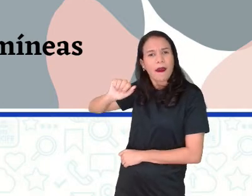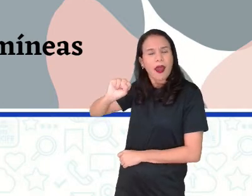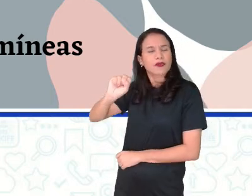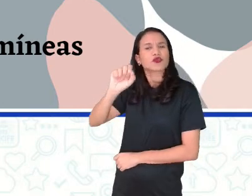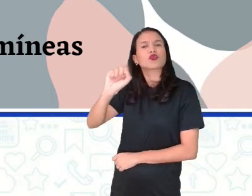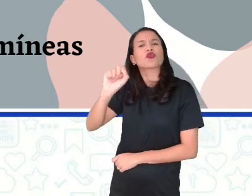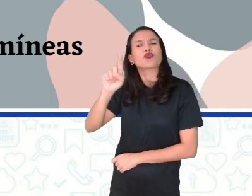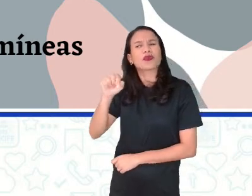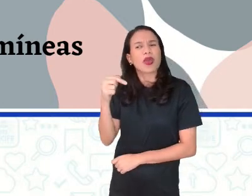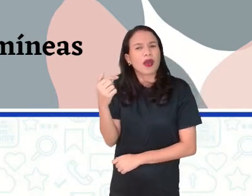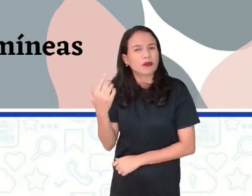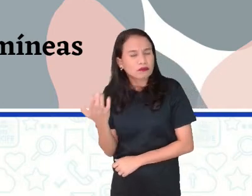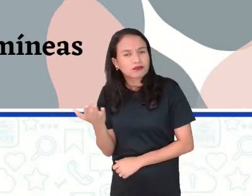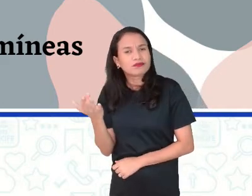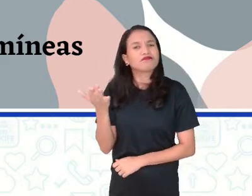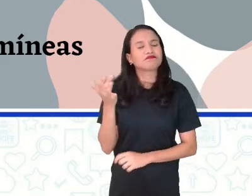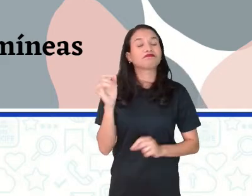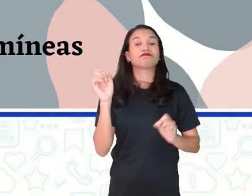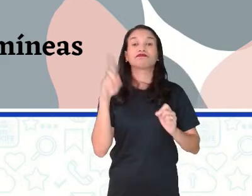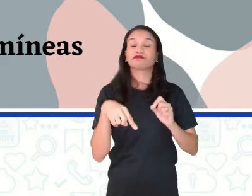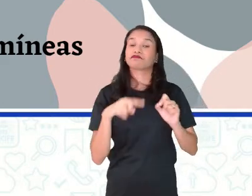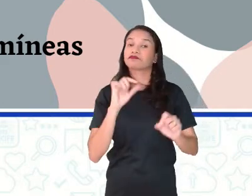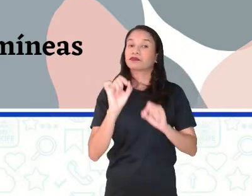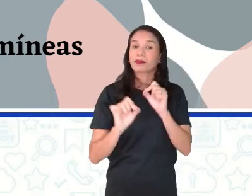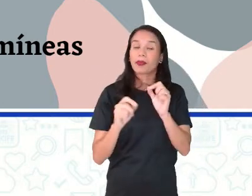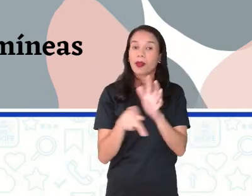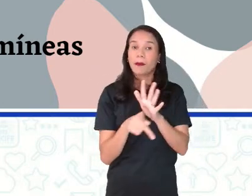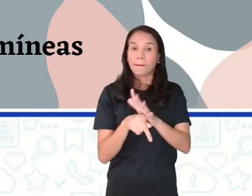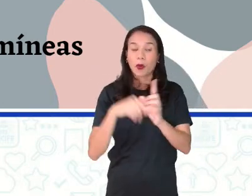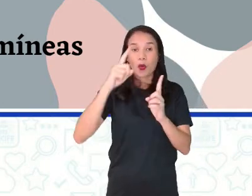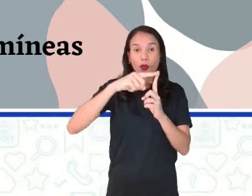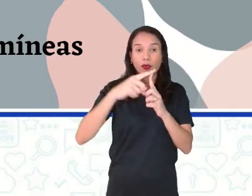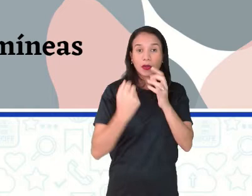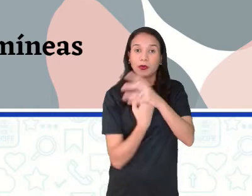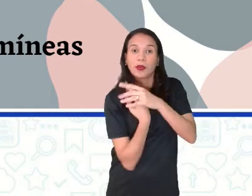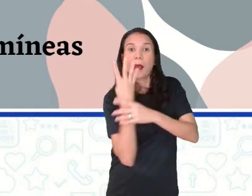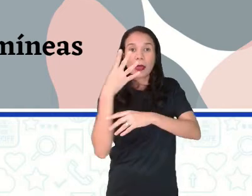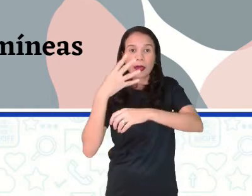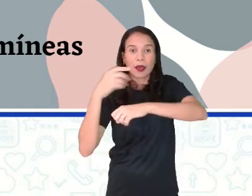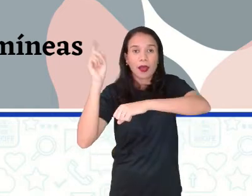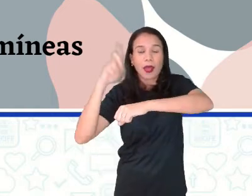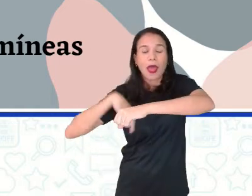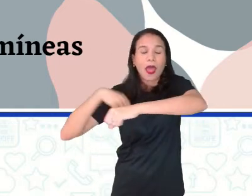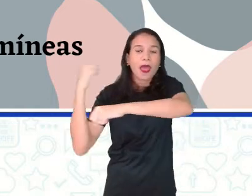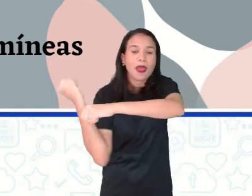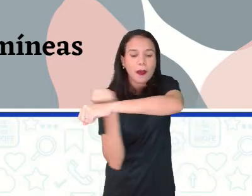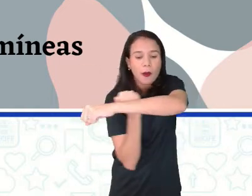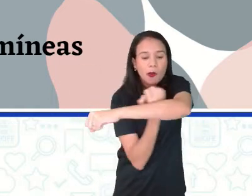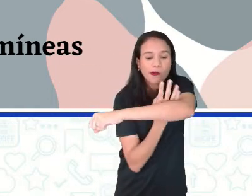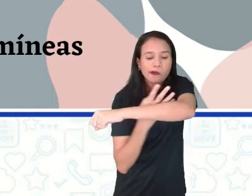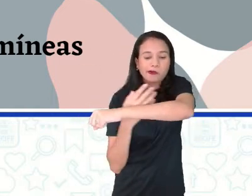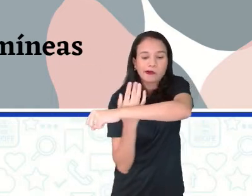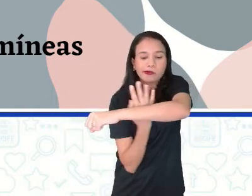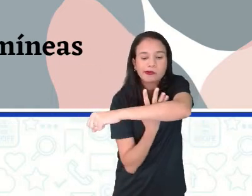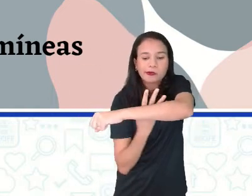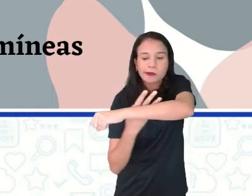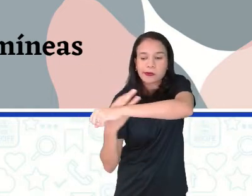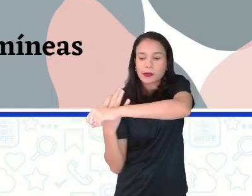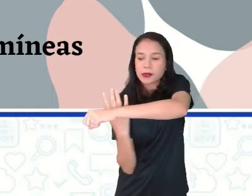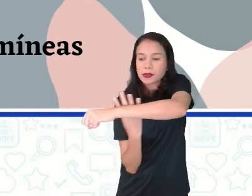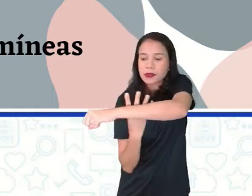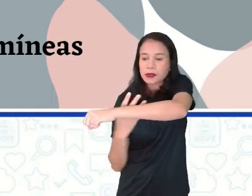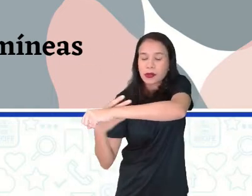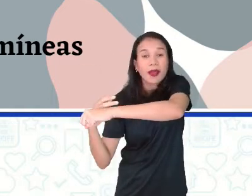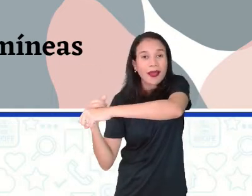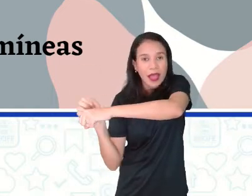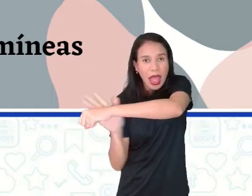mais do que a vegetação rasteira, né? Uma vegetação de plantas muito